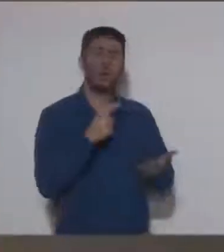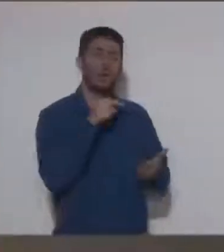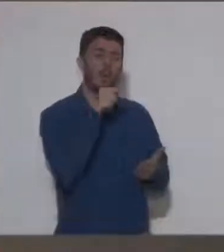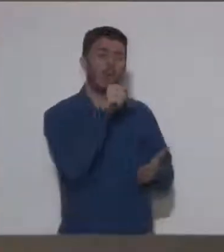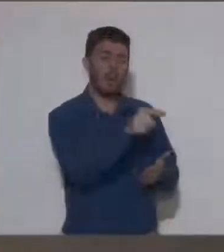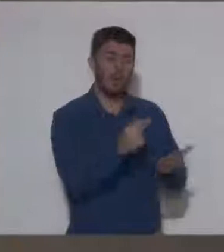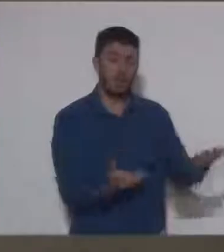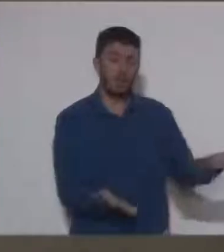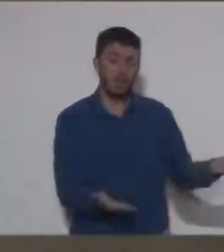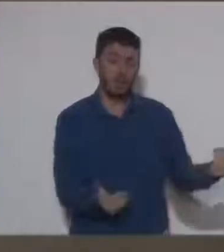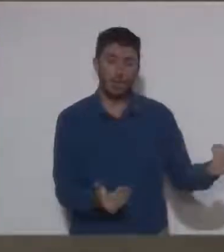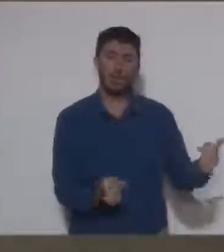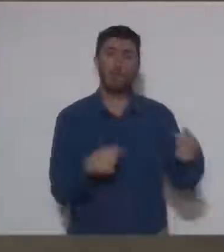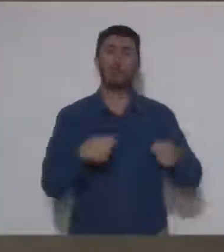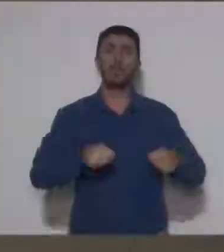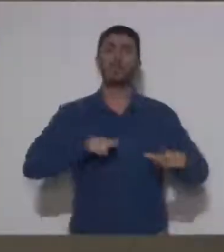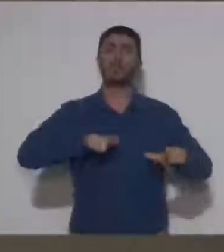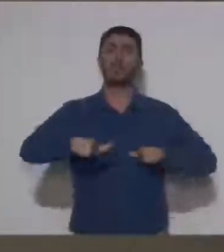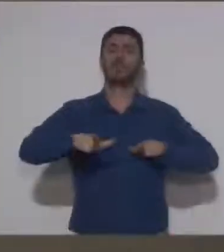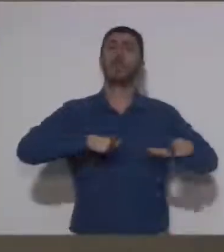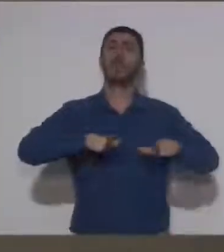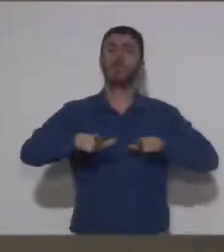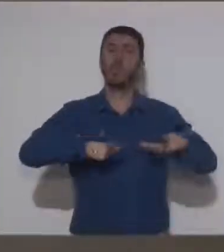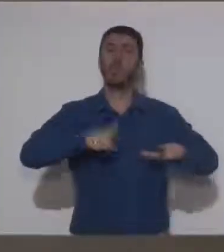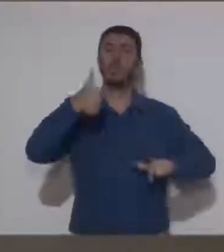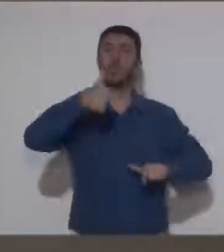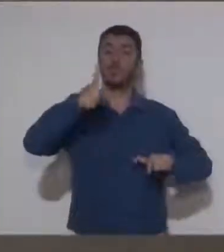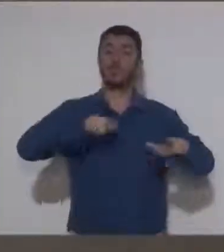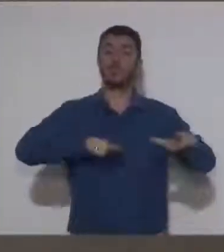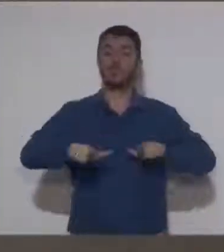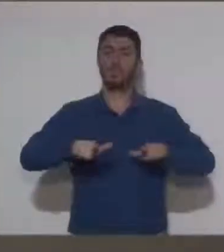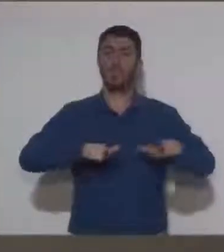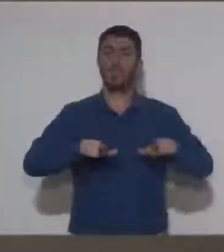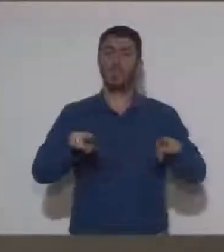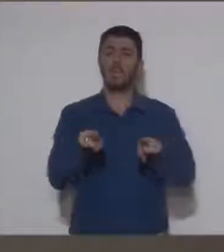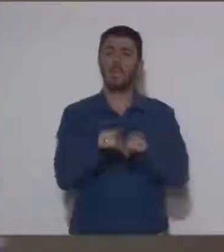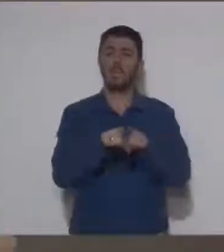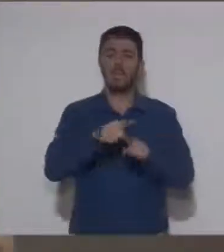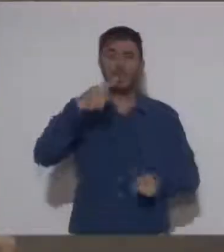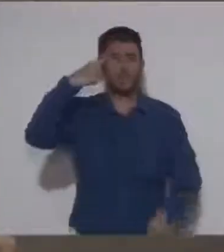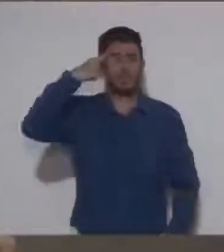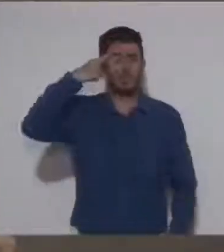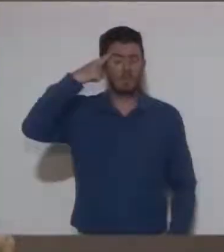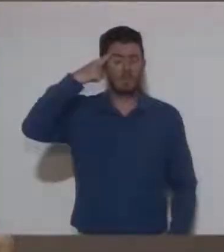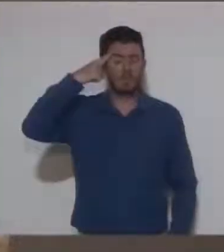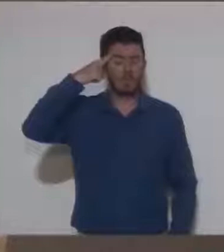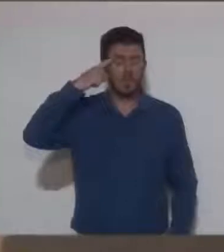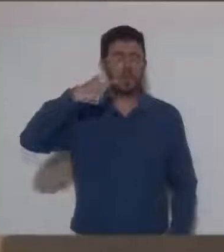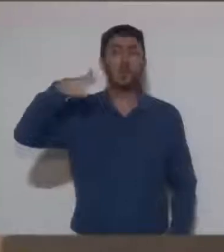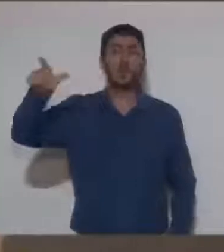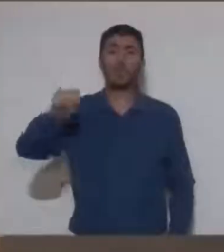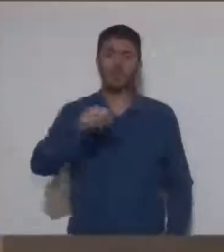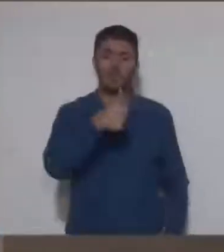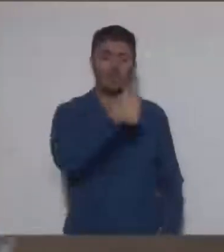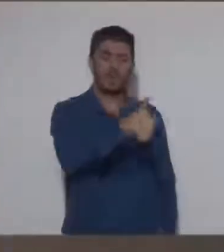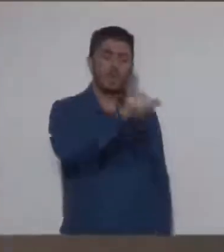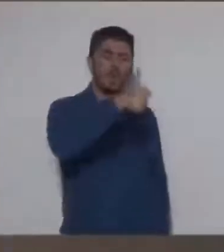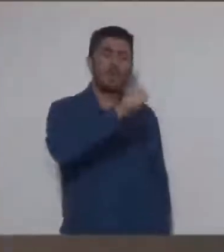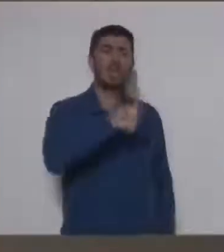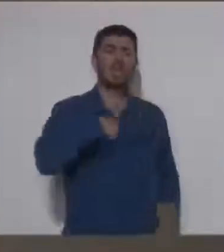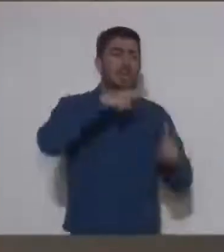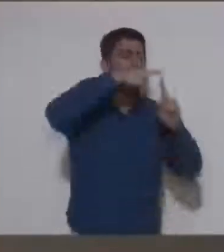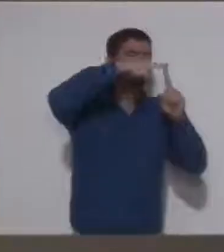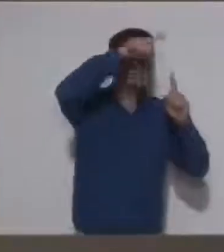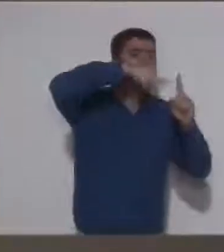primeiro emprego. Além disso, a gente precisa pensar também, eu falei a semana passada, das análises estatísticas, não é? O quanto que a